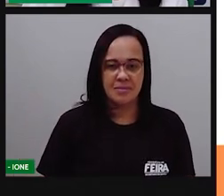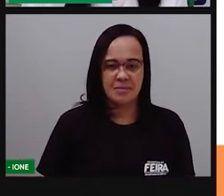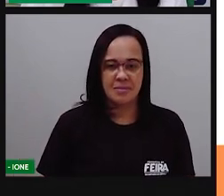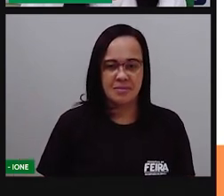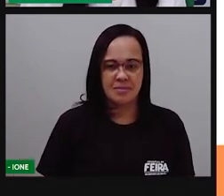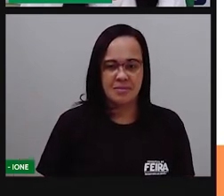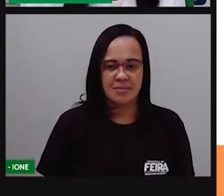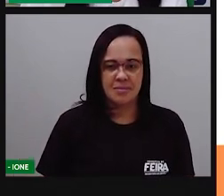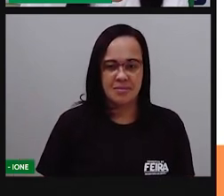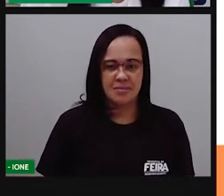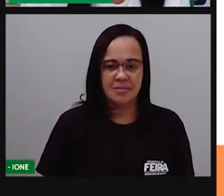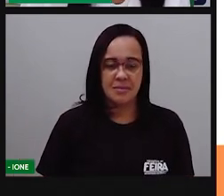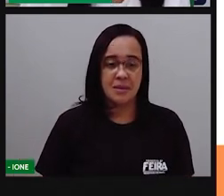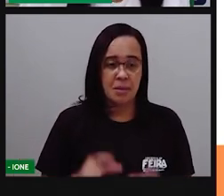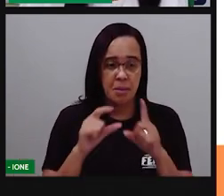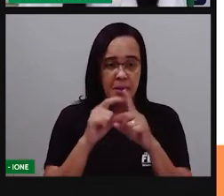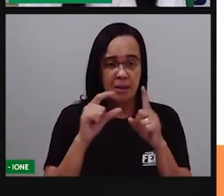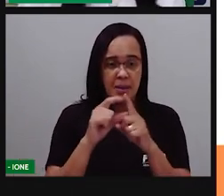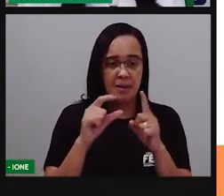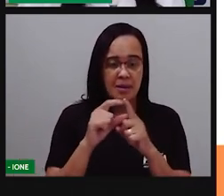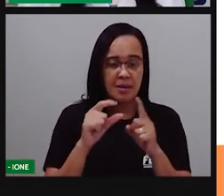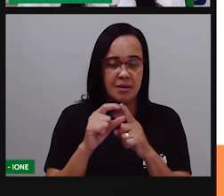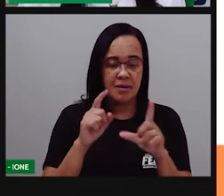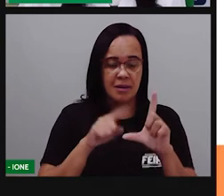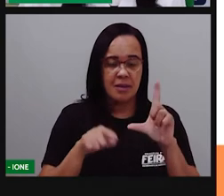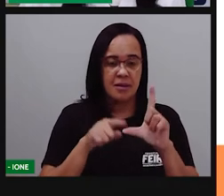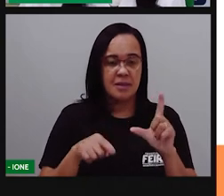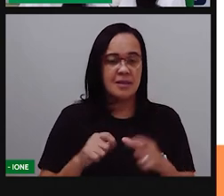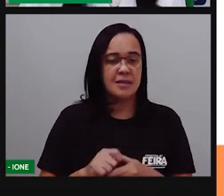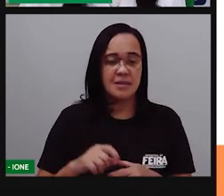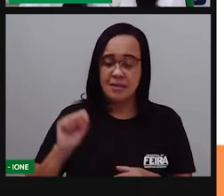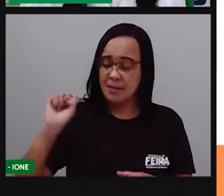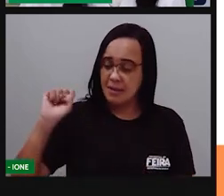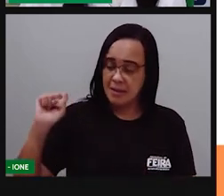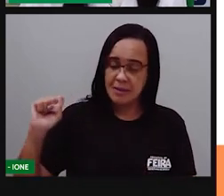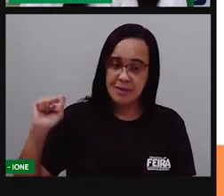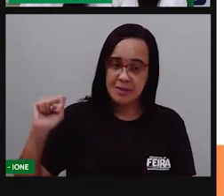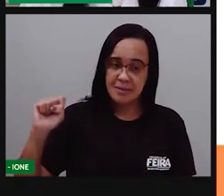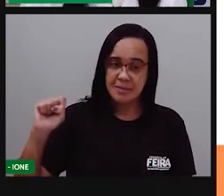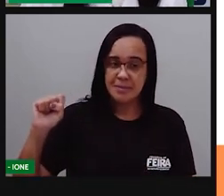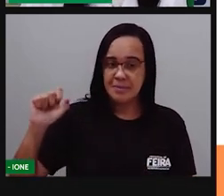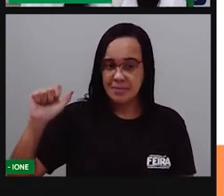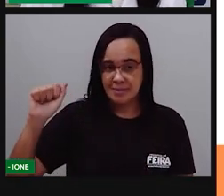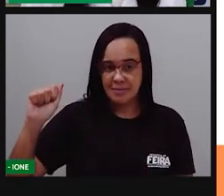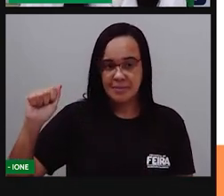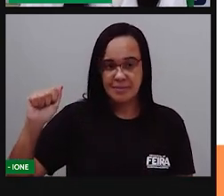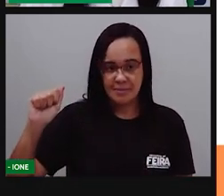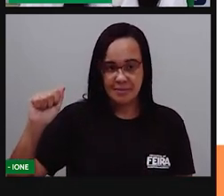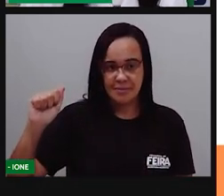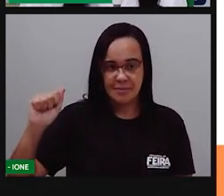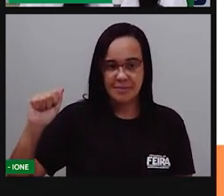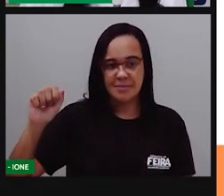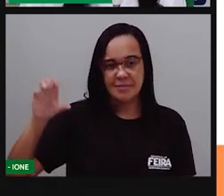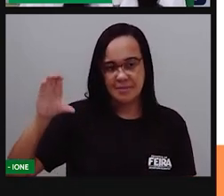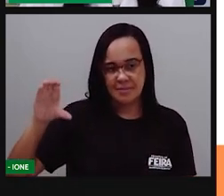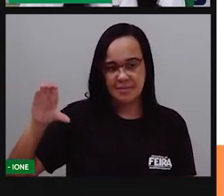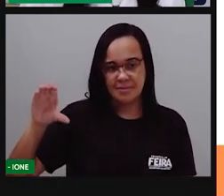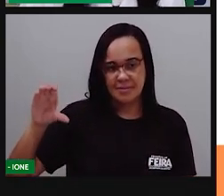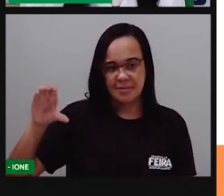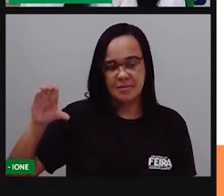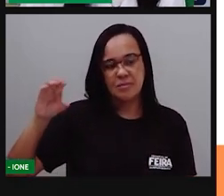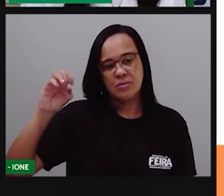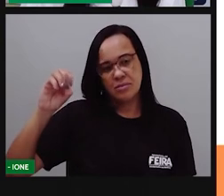ver quais as letras forma essa palavra e se e a po4